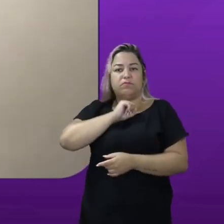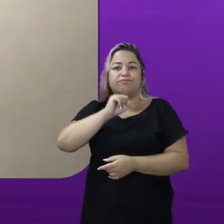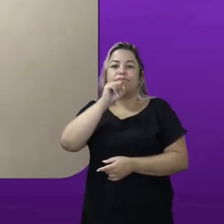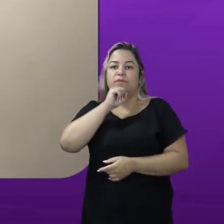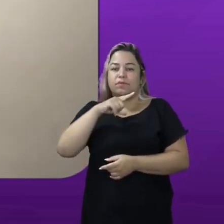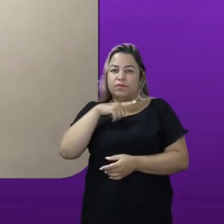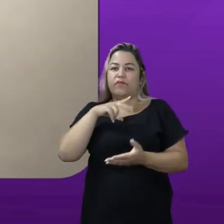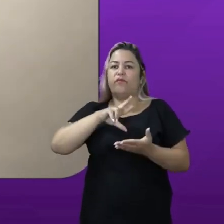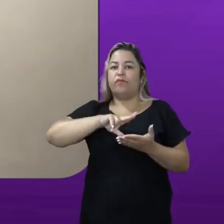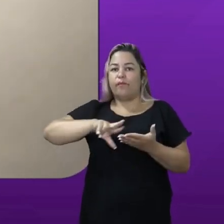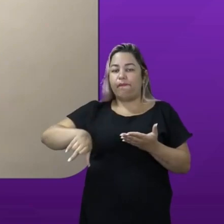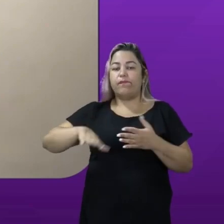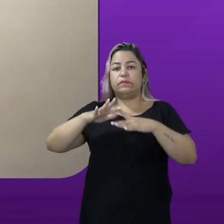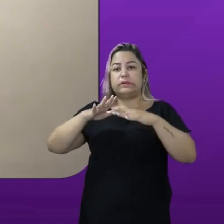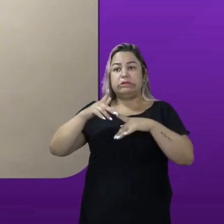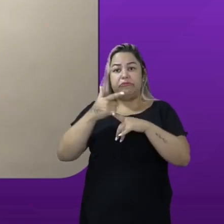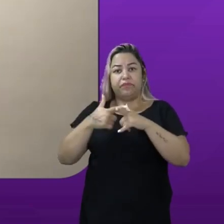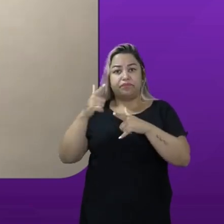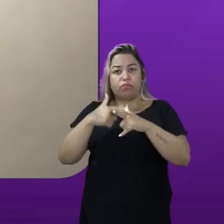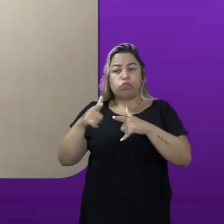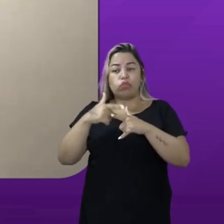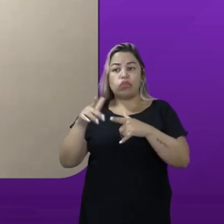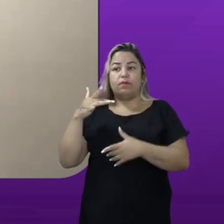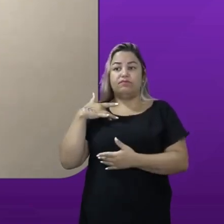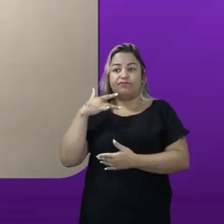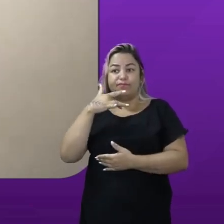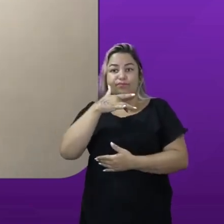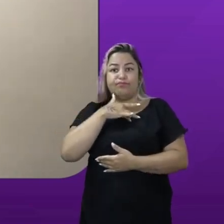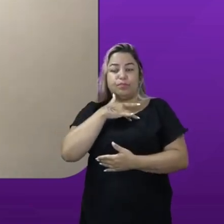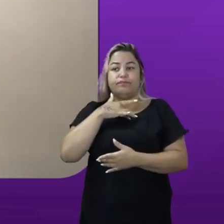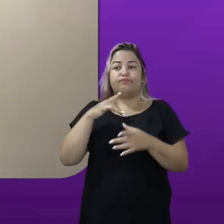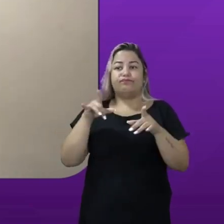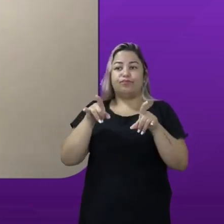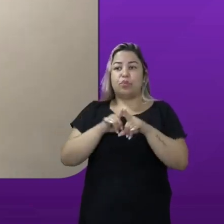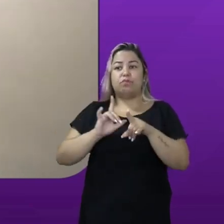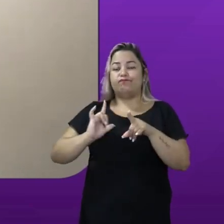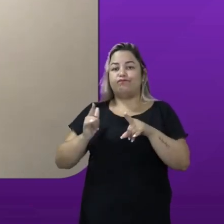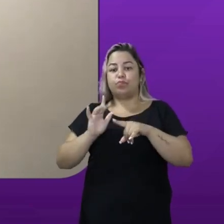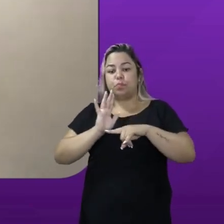vários problemas de saúde que desembocam da hormonização